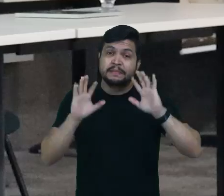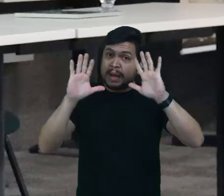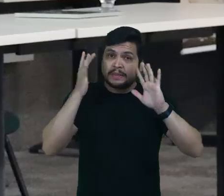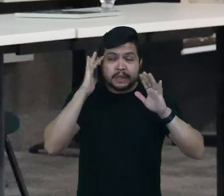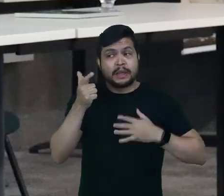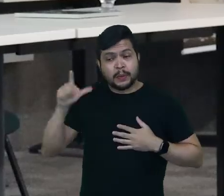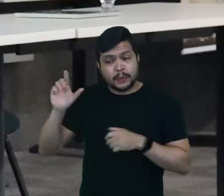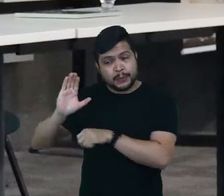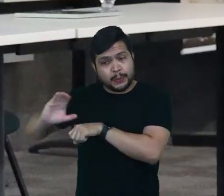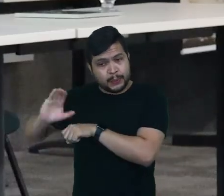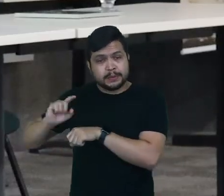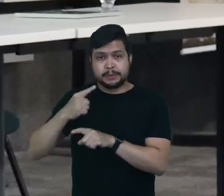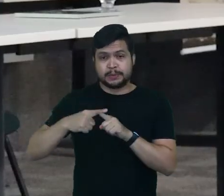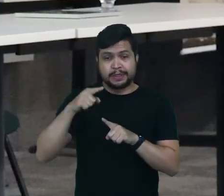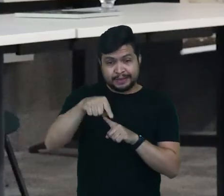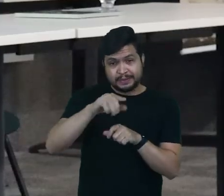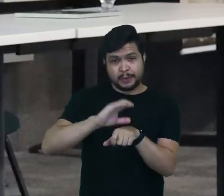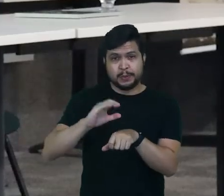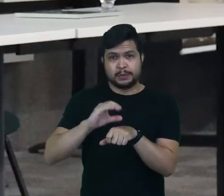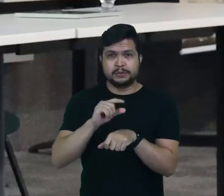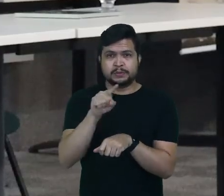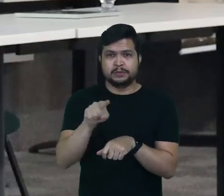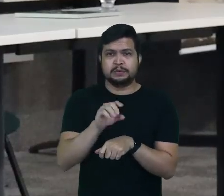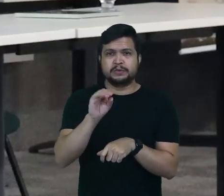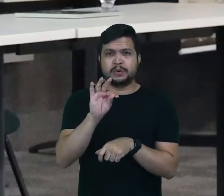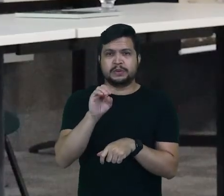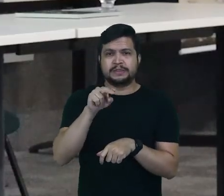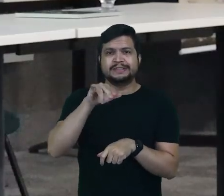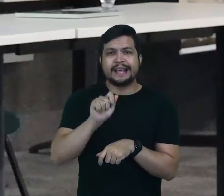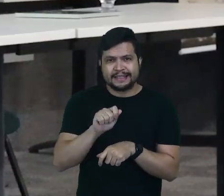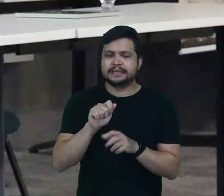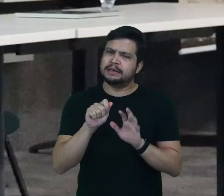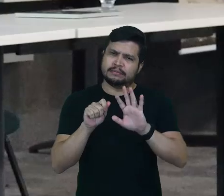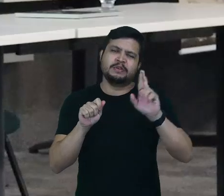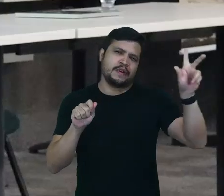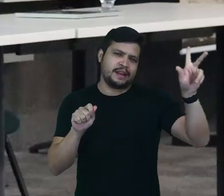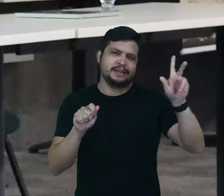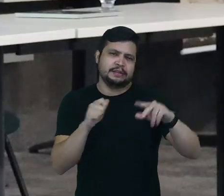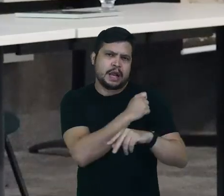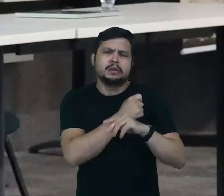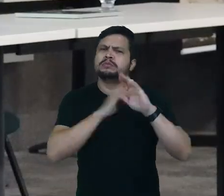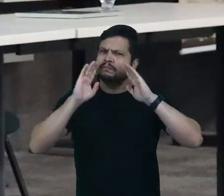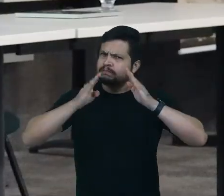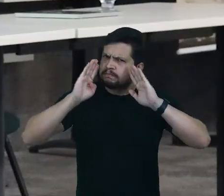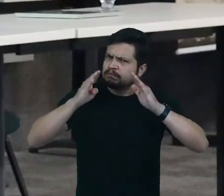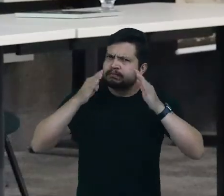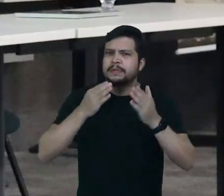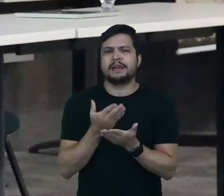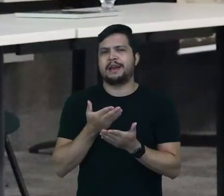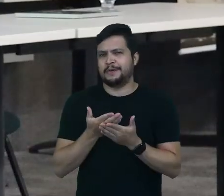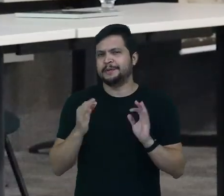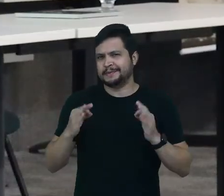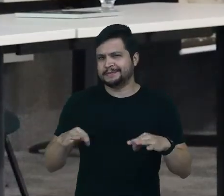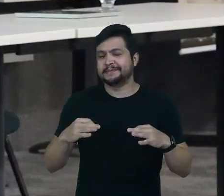gente é muito atento às coisinhas, então essa coisa da escuta ativa, de você estar concentrado